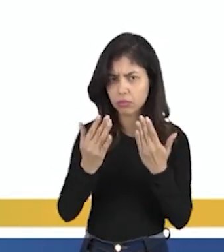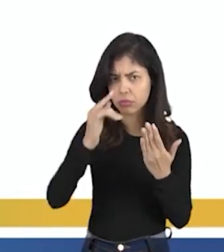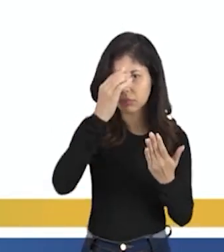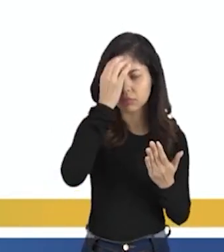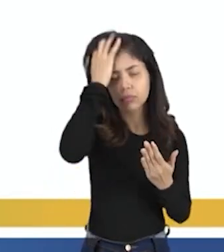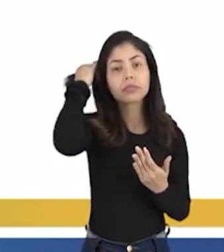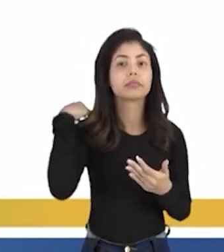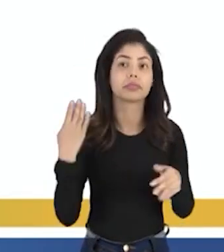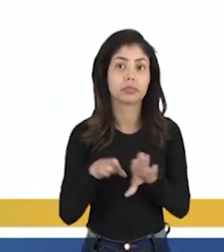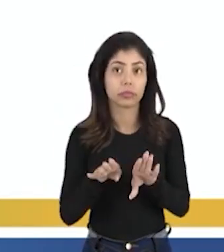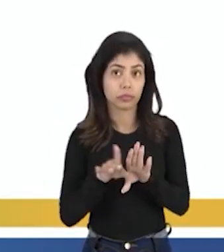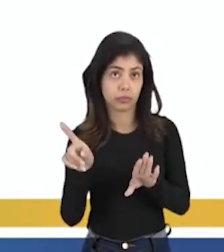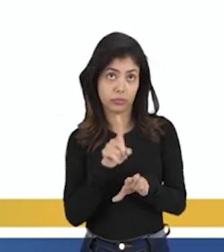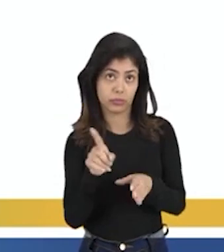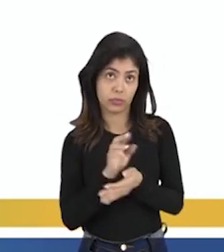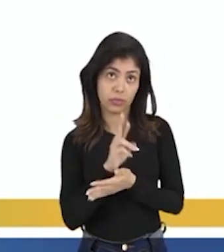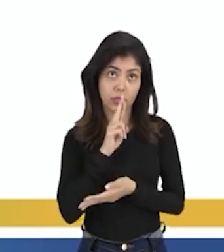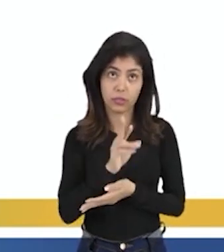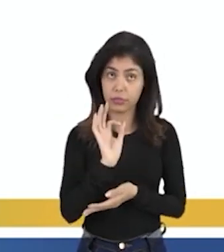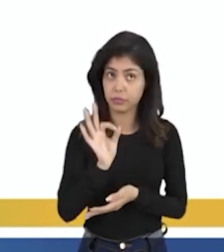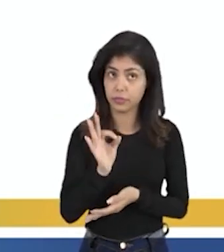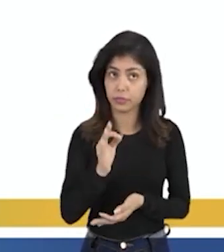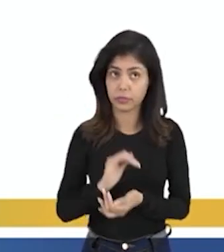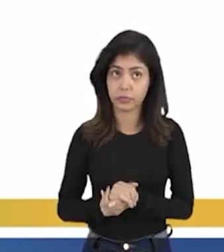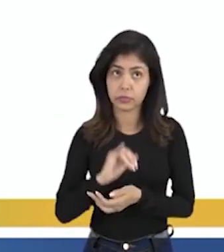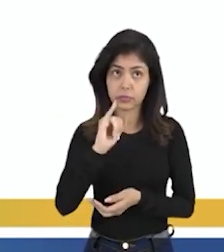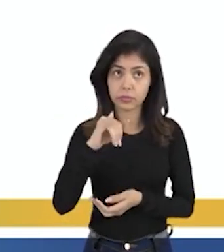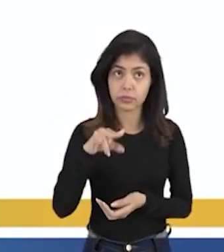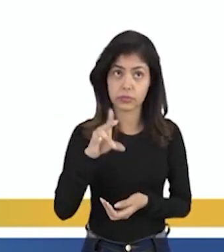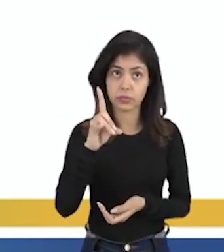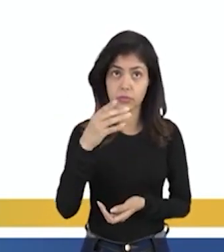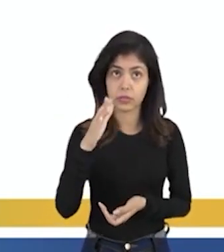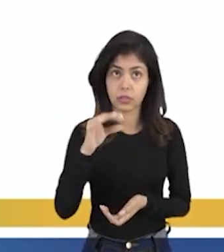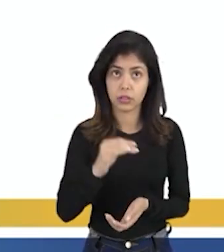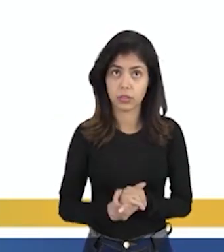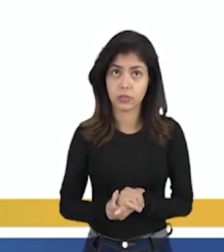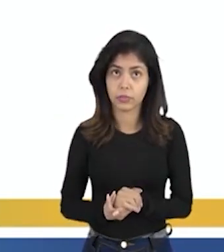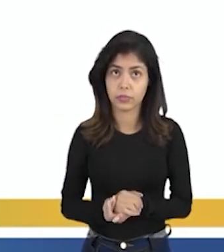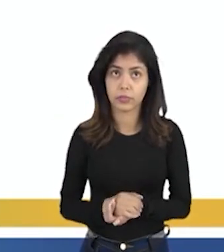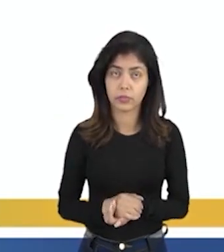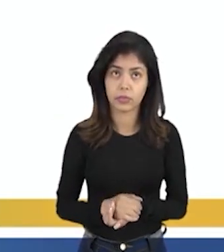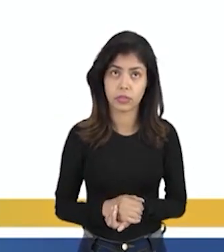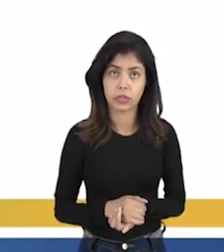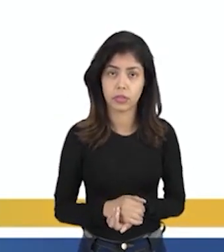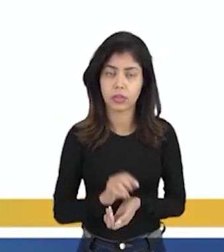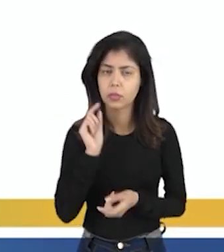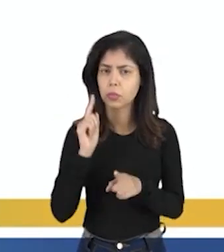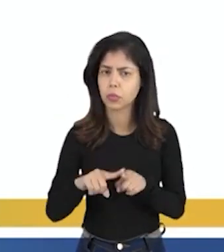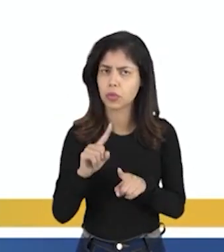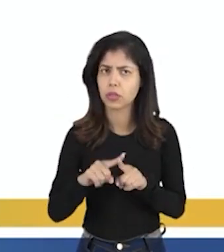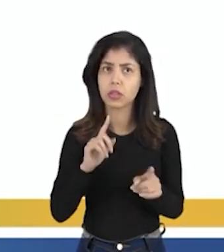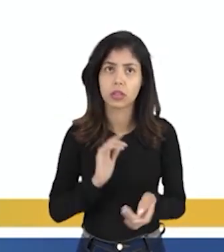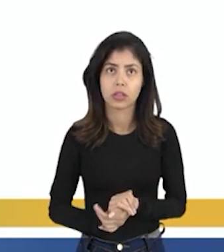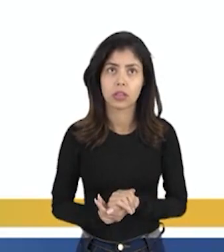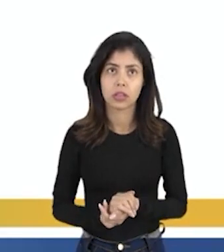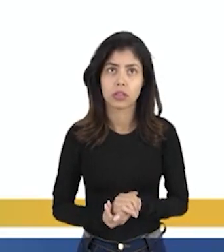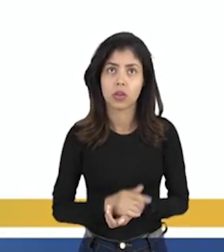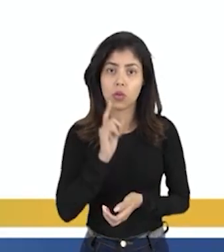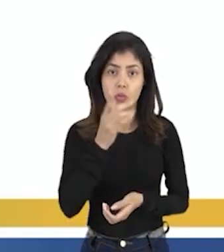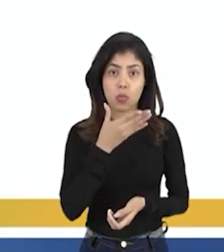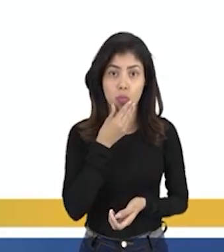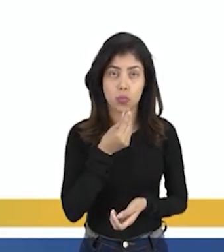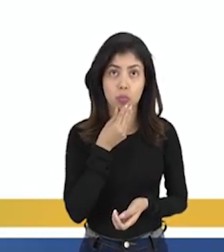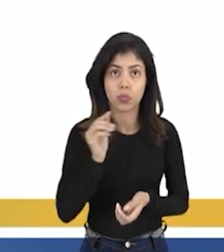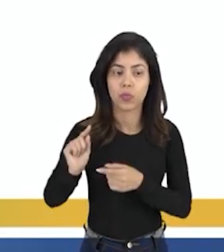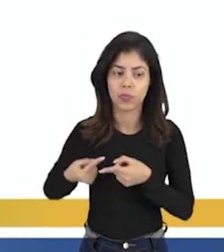comparação? Também não. Então, a resposta correta aí seria logo a indução. Indução por quê? Porque o cara